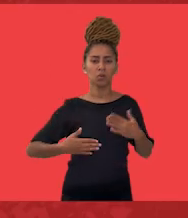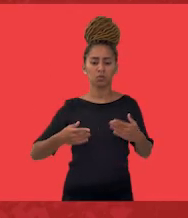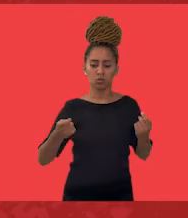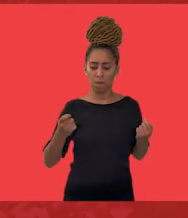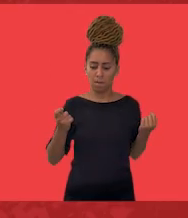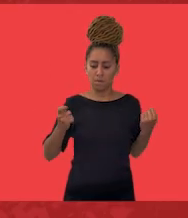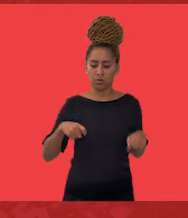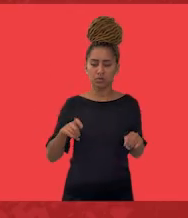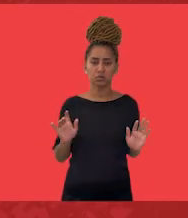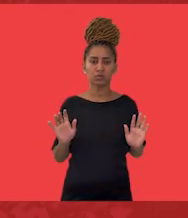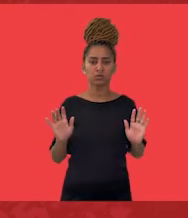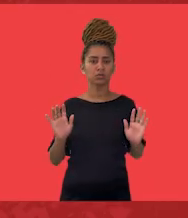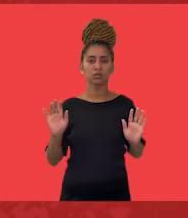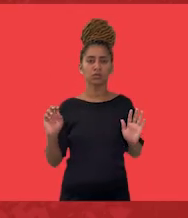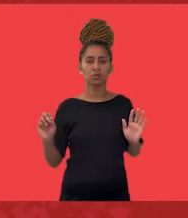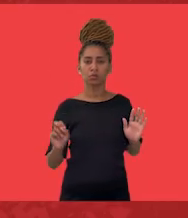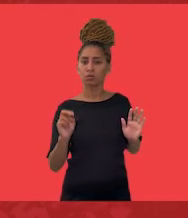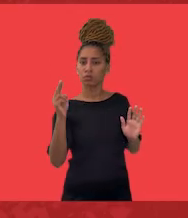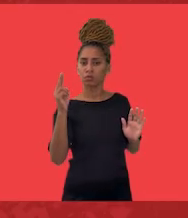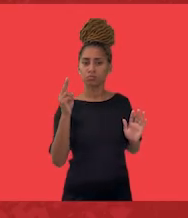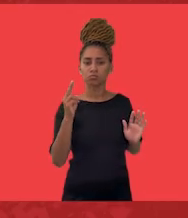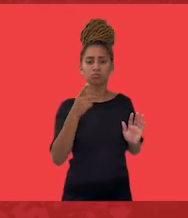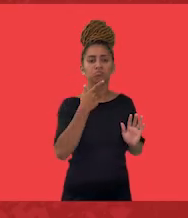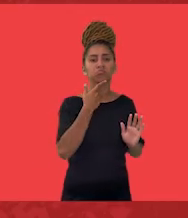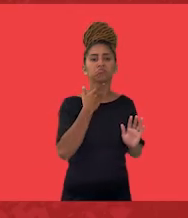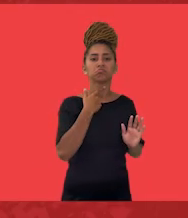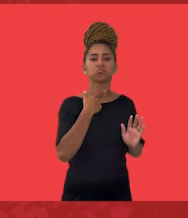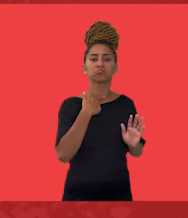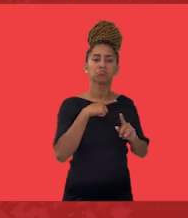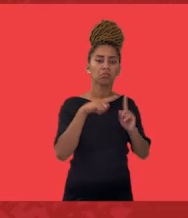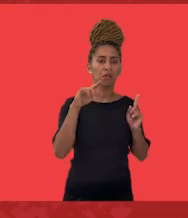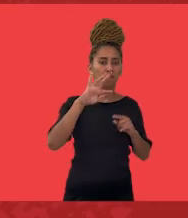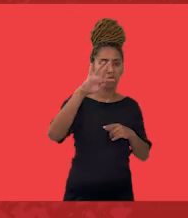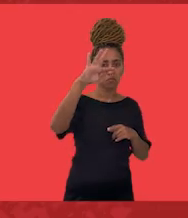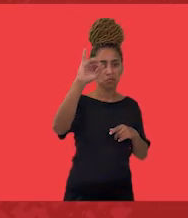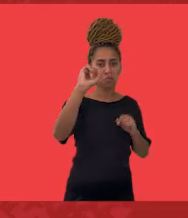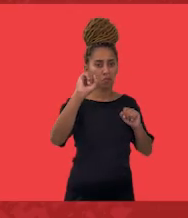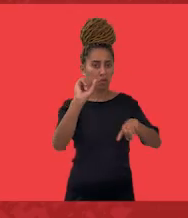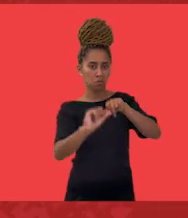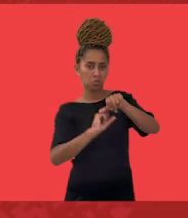Diante de uma imagem de ser inerte que já ouvira todas as súplicas do mundo,